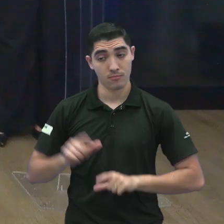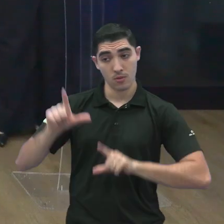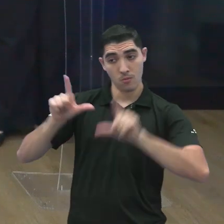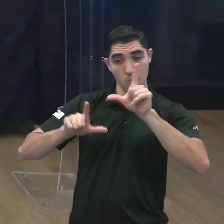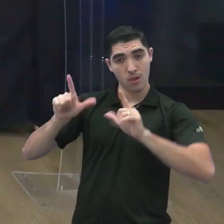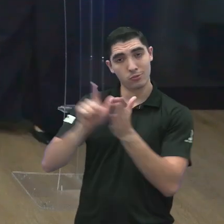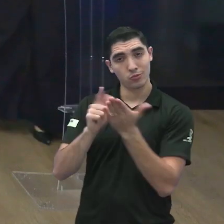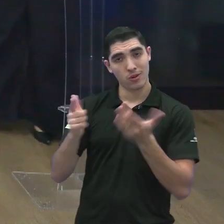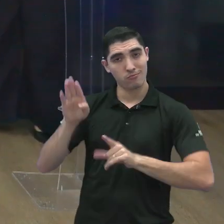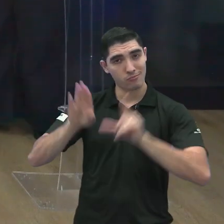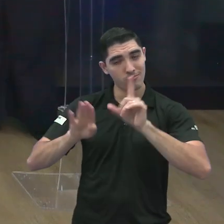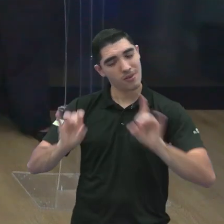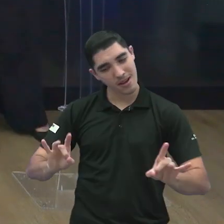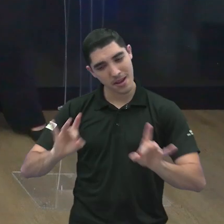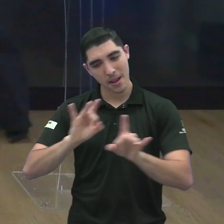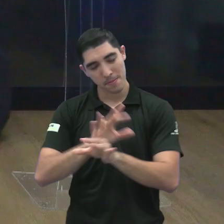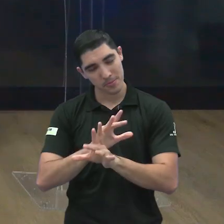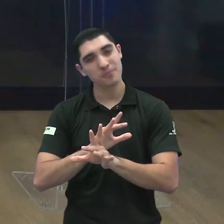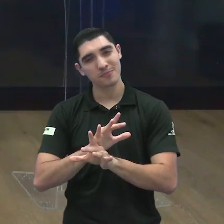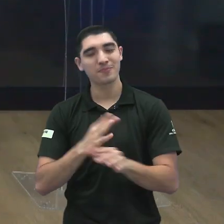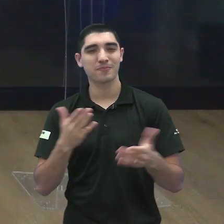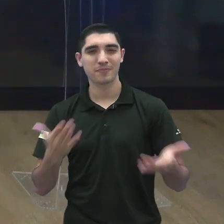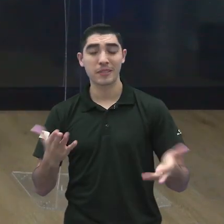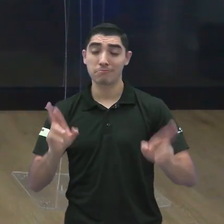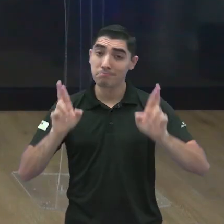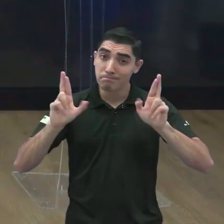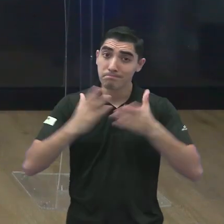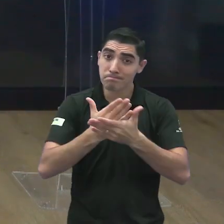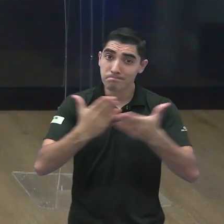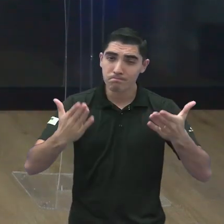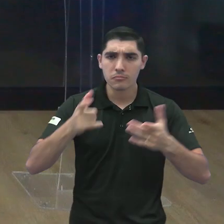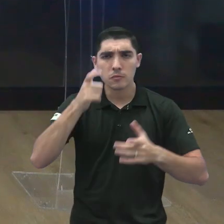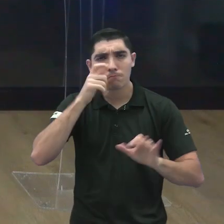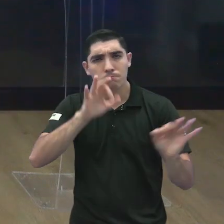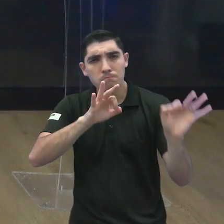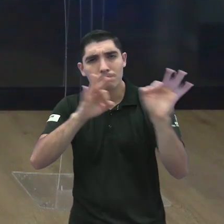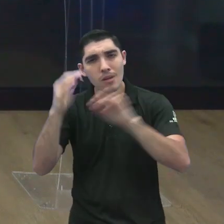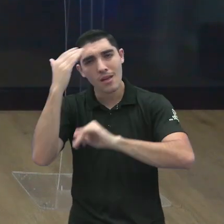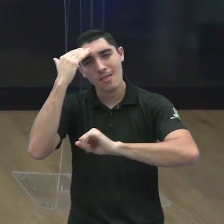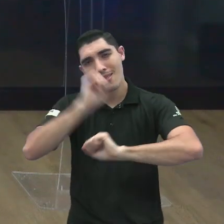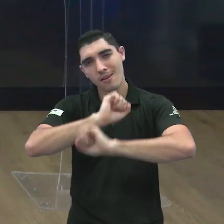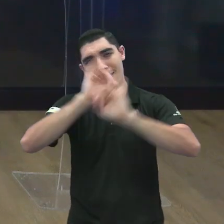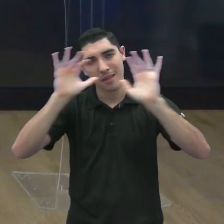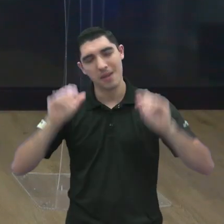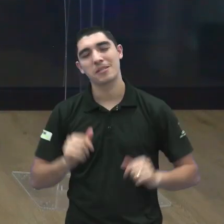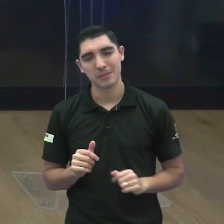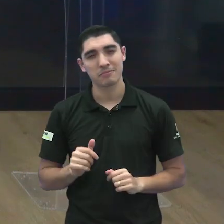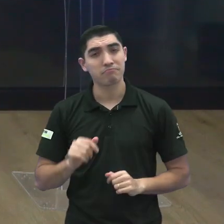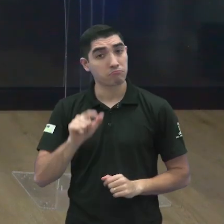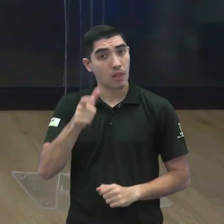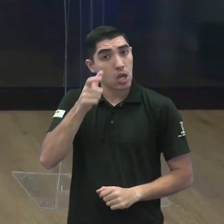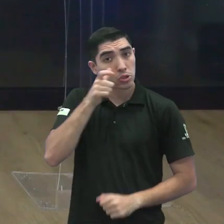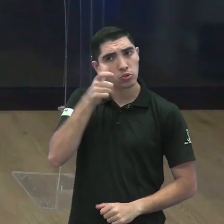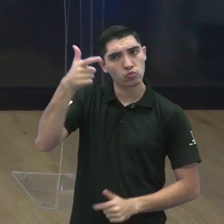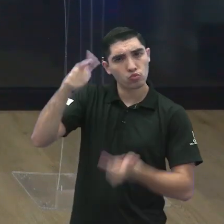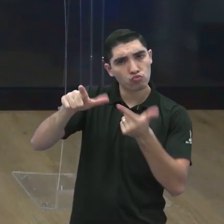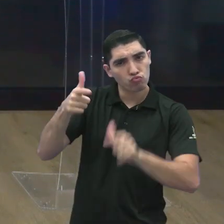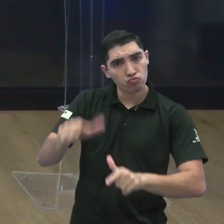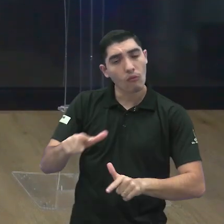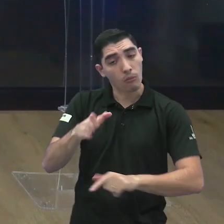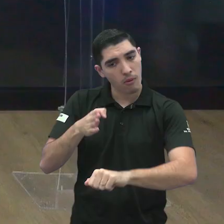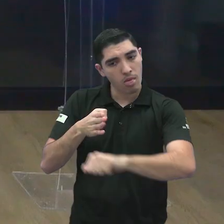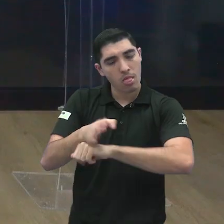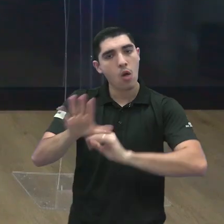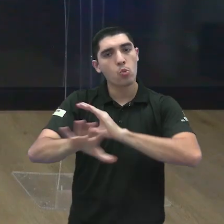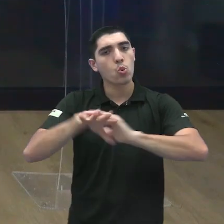Termina aqui o Boletim Legislativo desta segunda-feira. Espero que você tenha aproveitado as informações. Se quiser rever as reportagens,